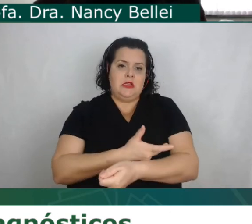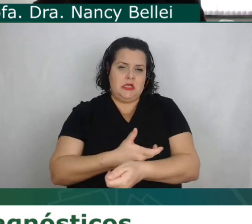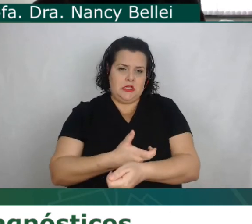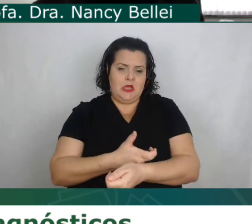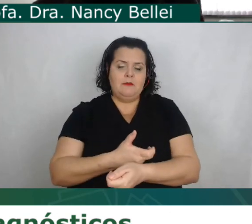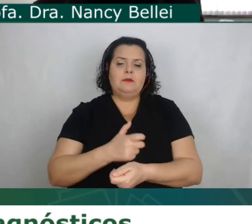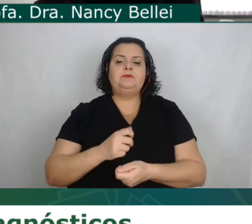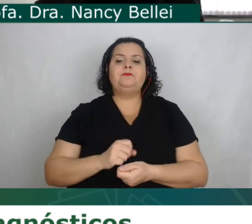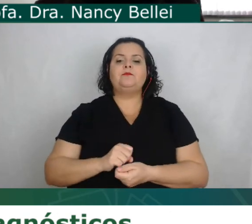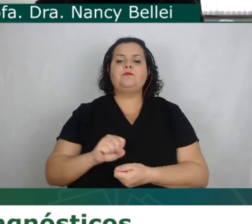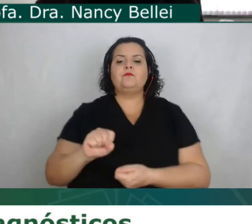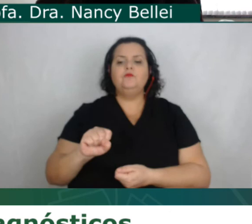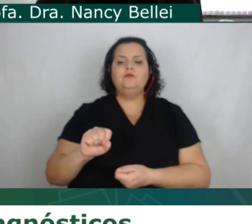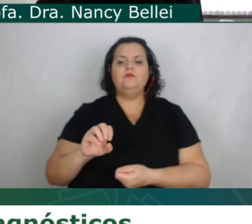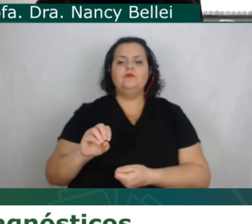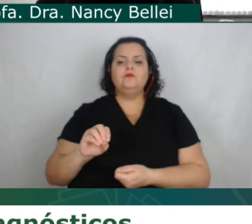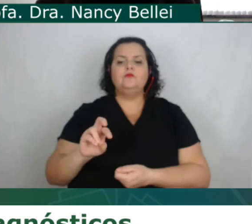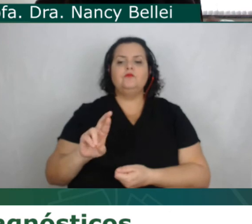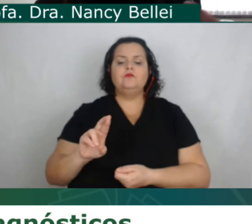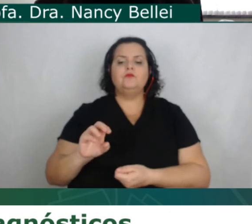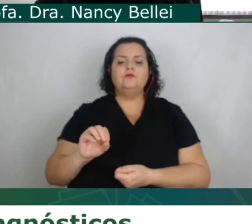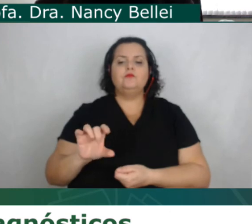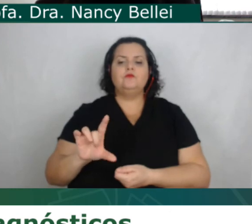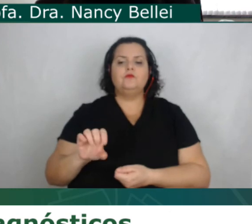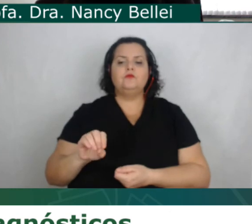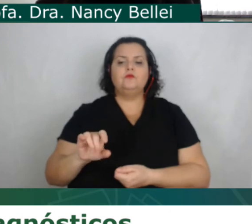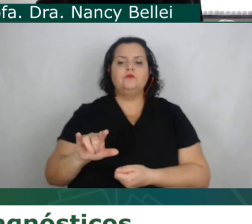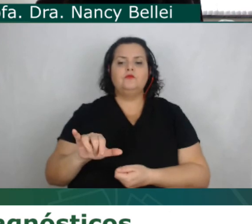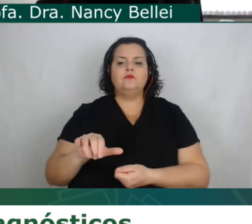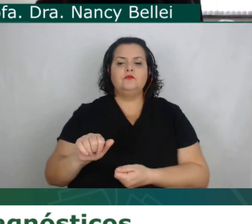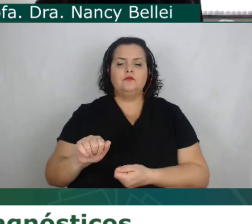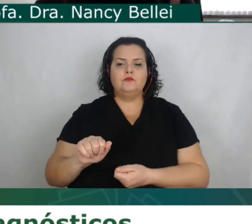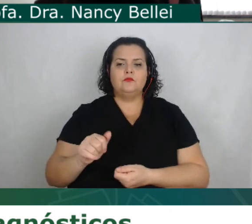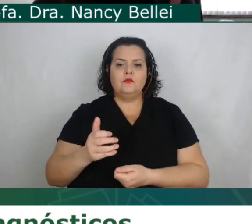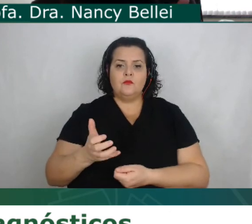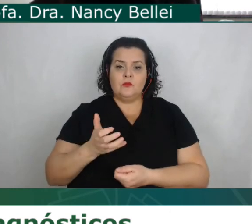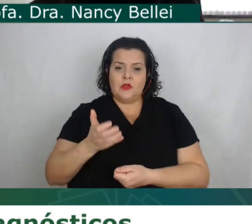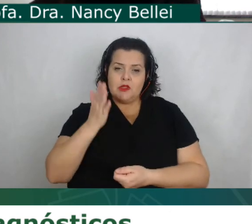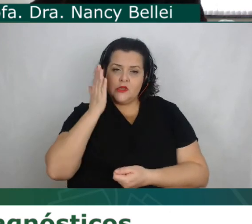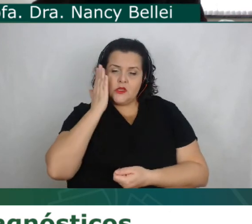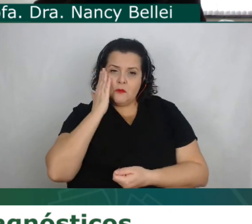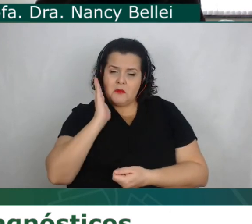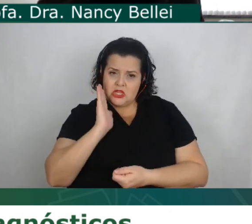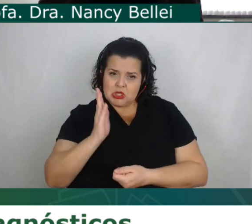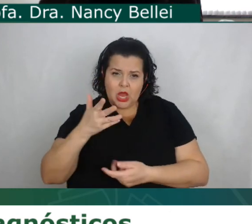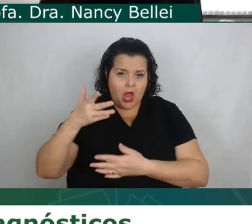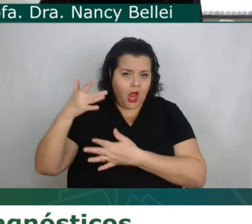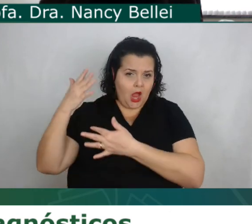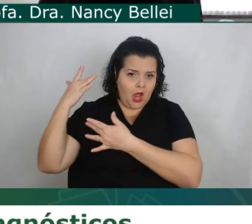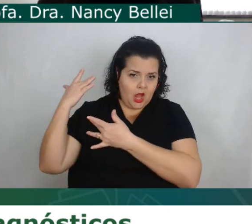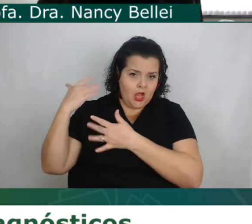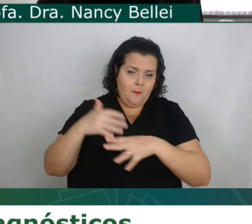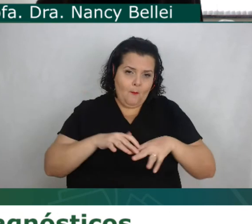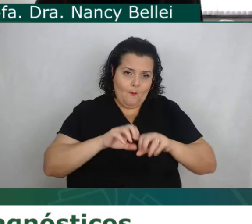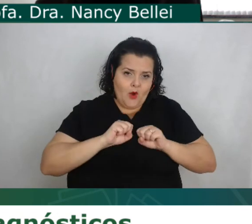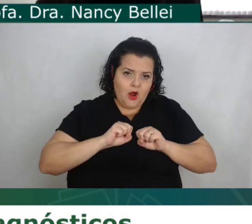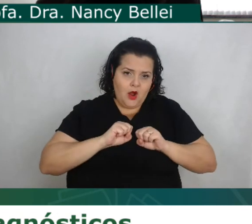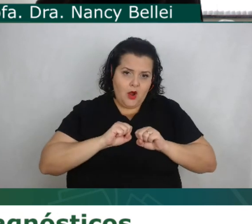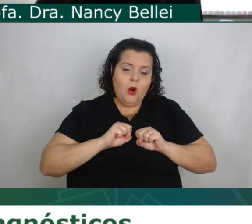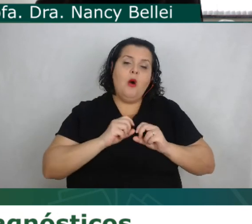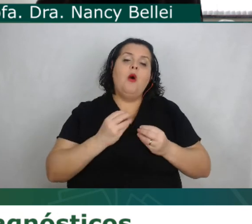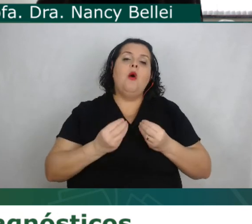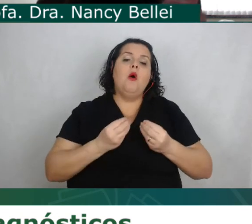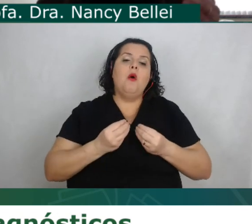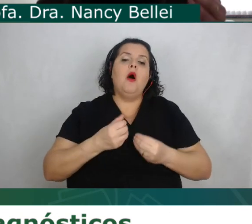interesse individual de entender se já teve uma infecção, a partir de 14 dias. A